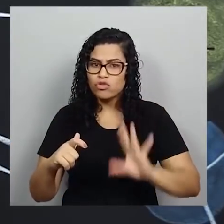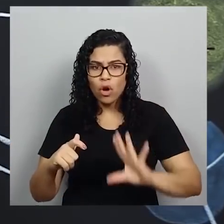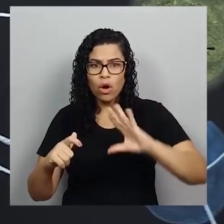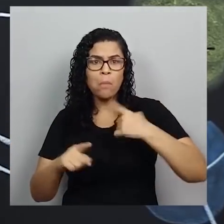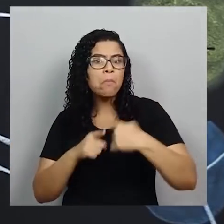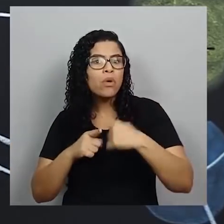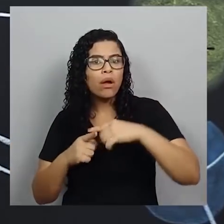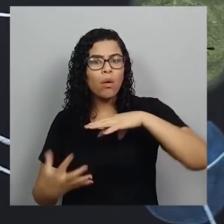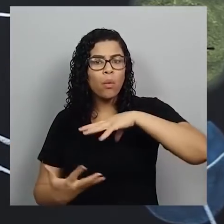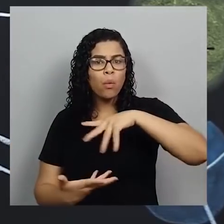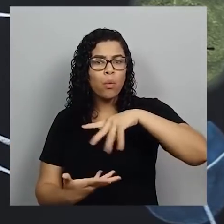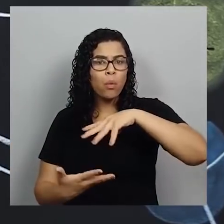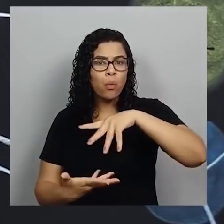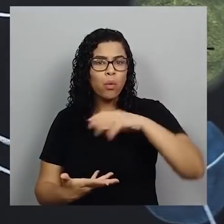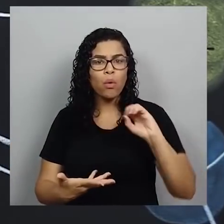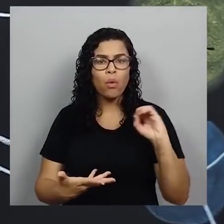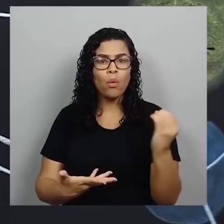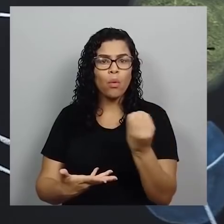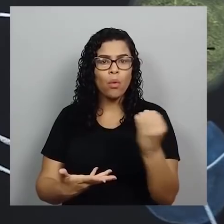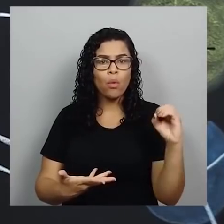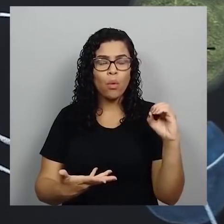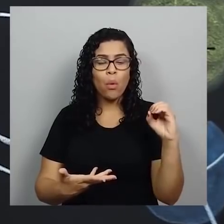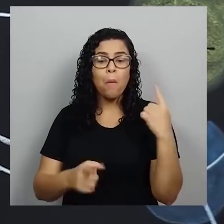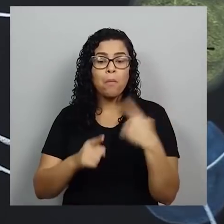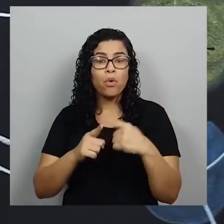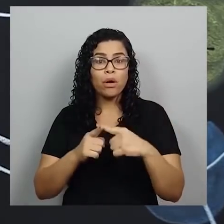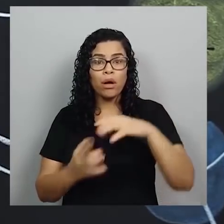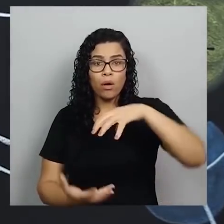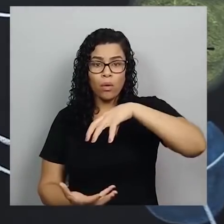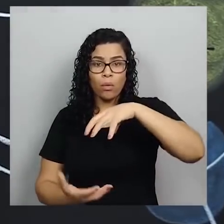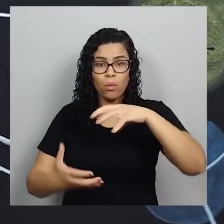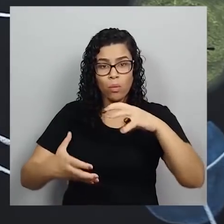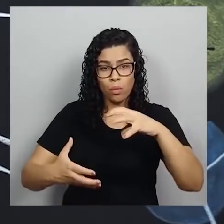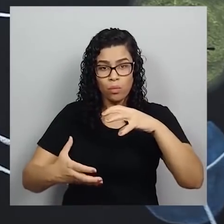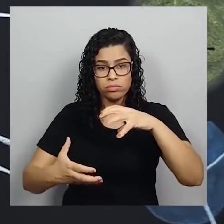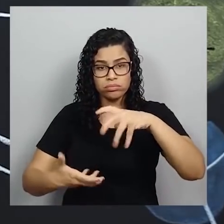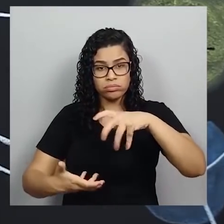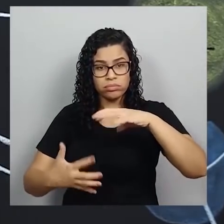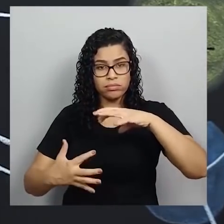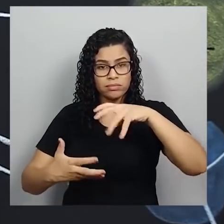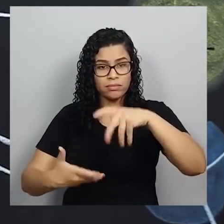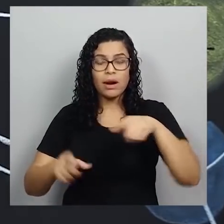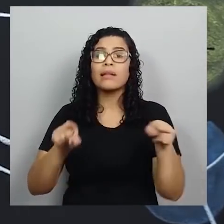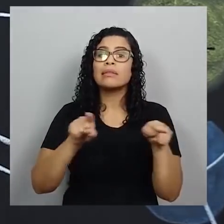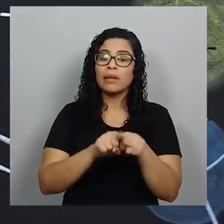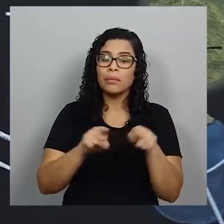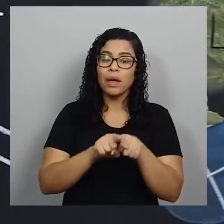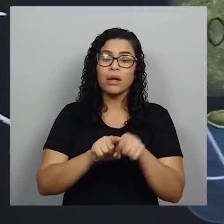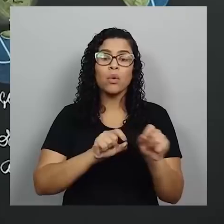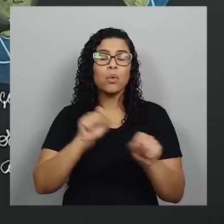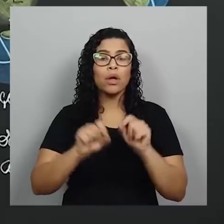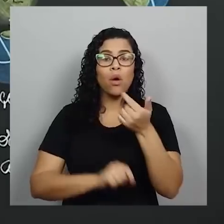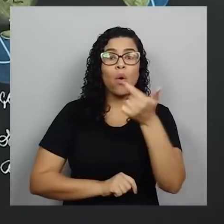devido à rotação, mas também devido a esse eixo inclinado da Terra. E, além disso, também devido ao